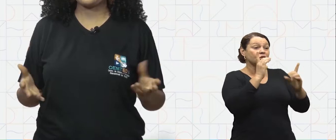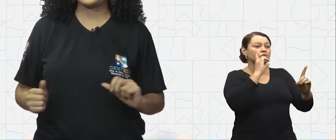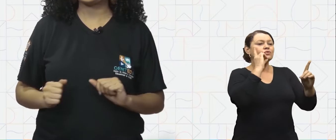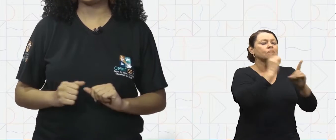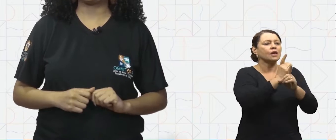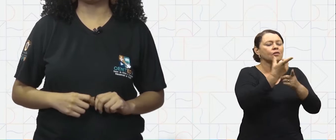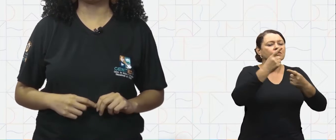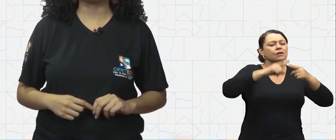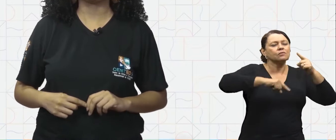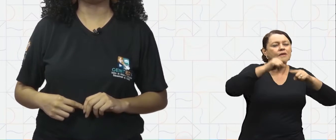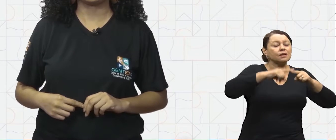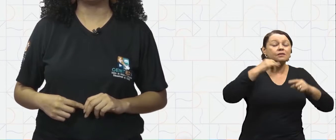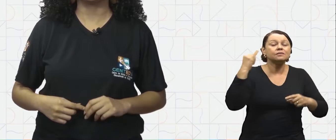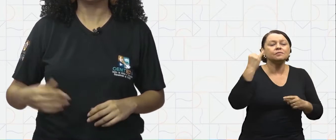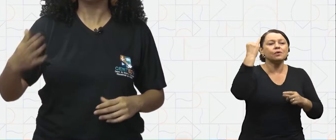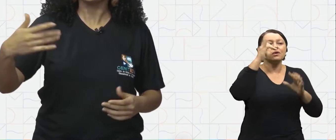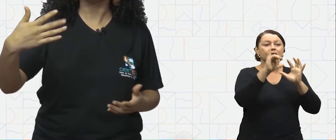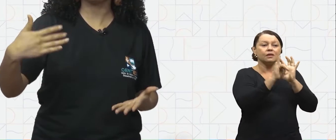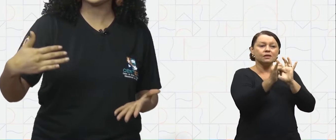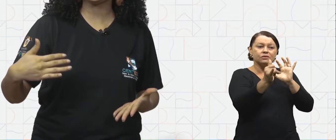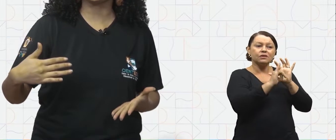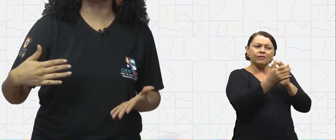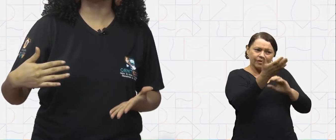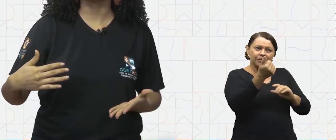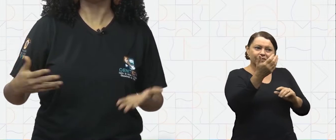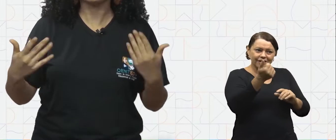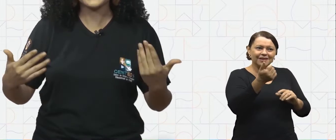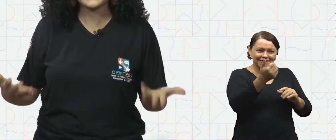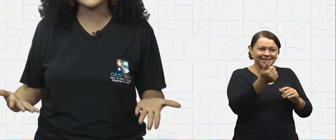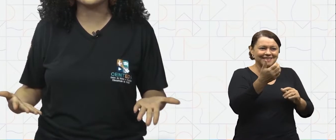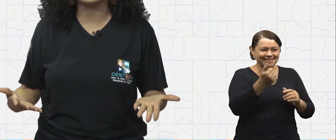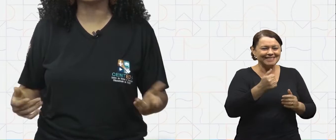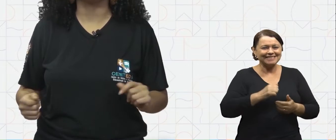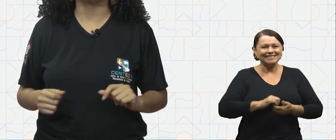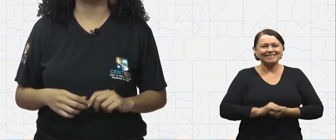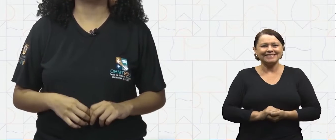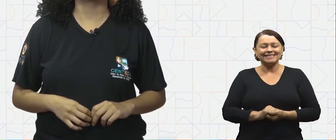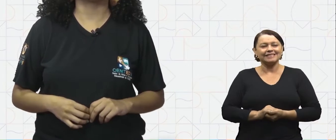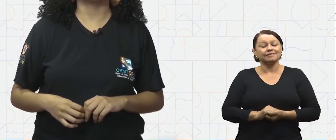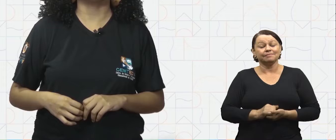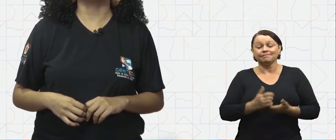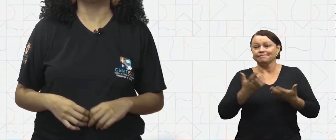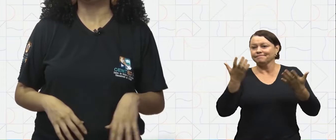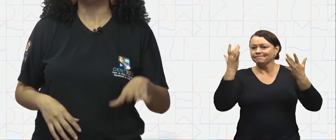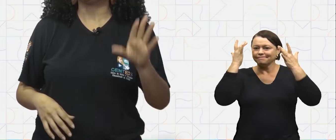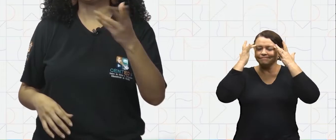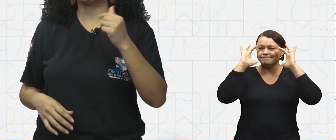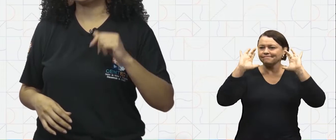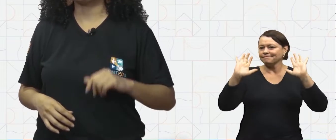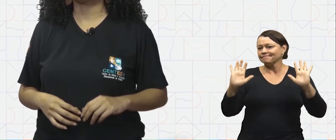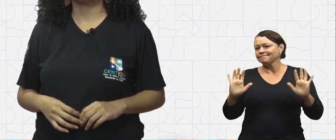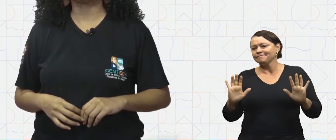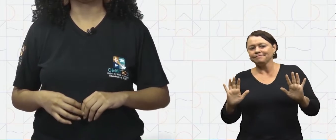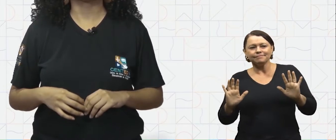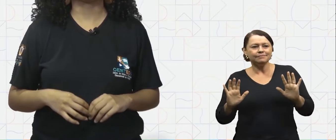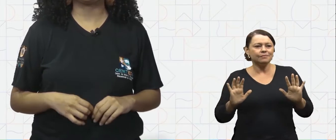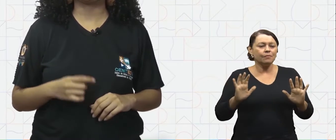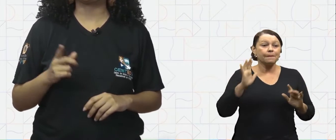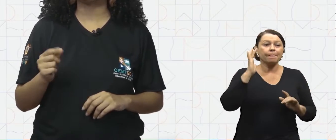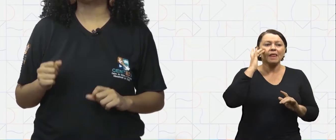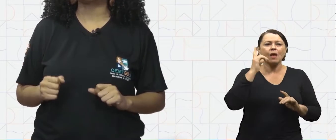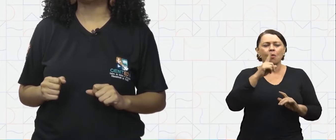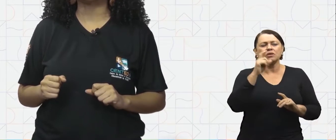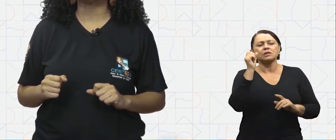os elementos importantes da fábula. Venha! Venha! Ih, sei não. Estou com a impressão de que ela